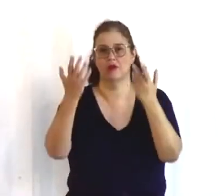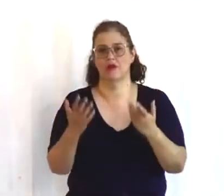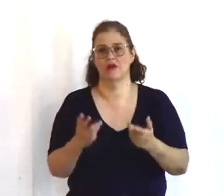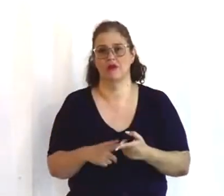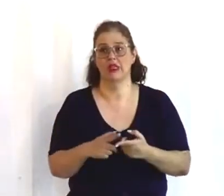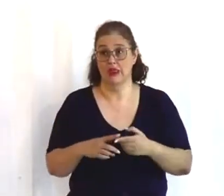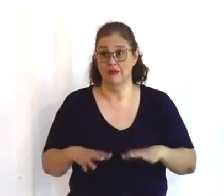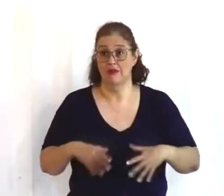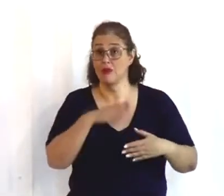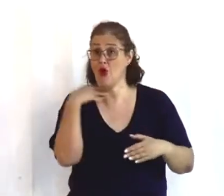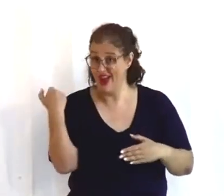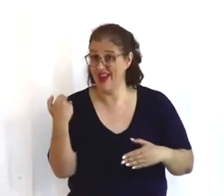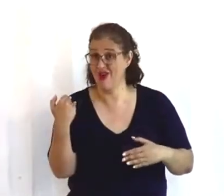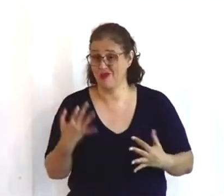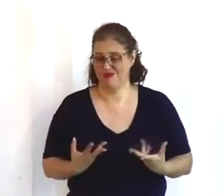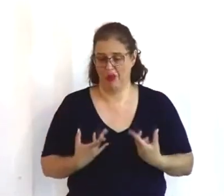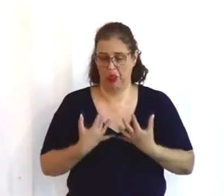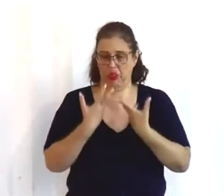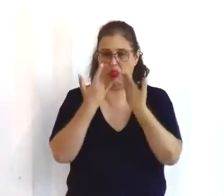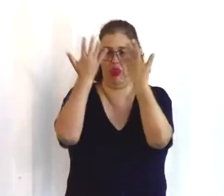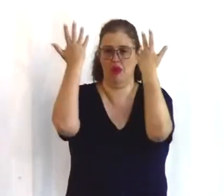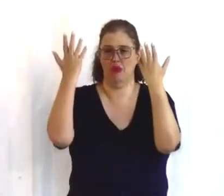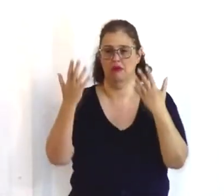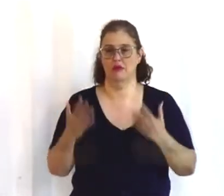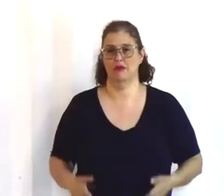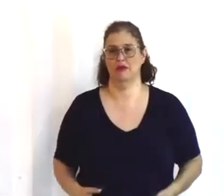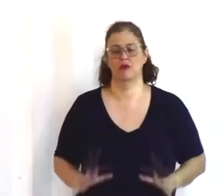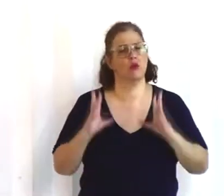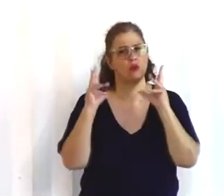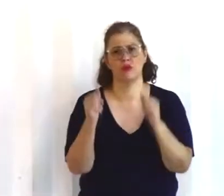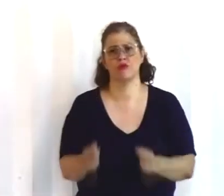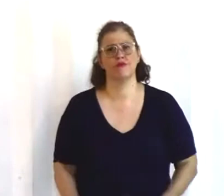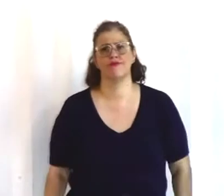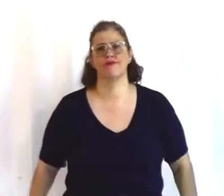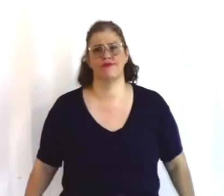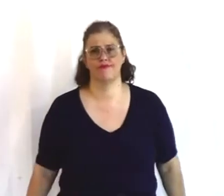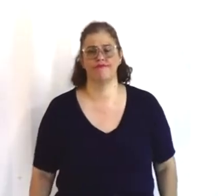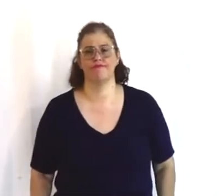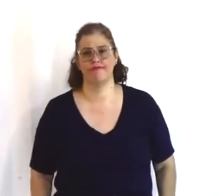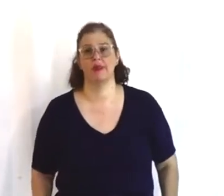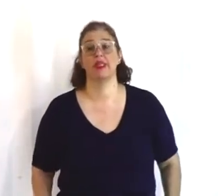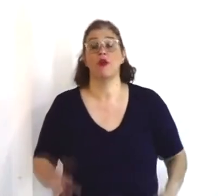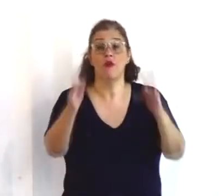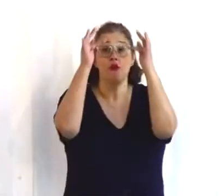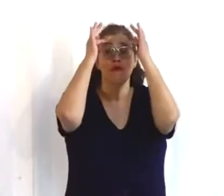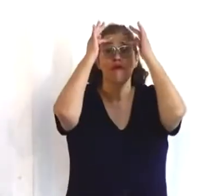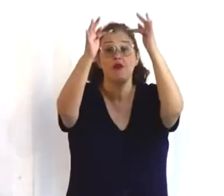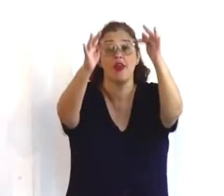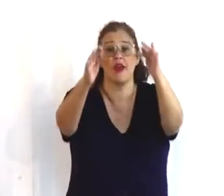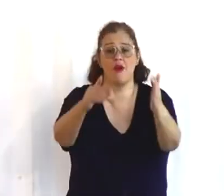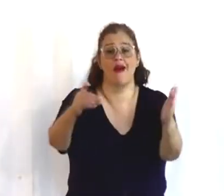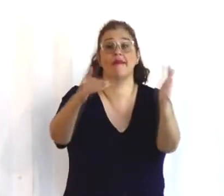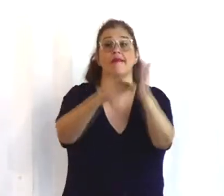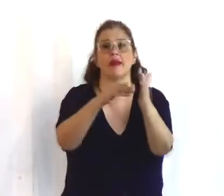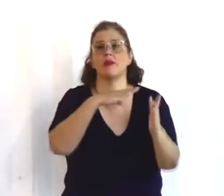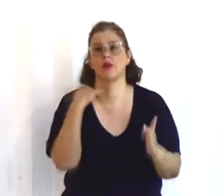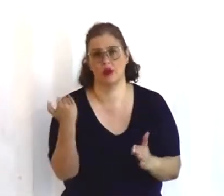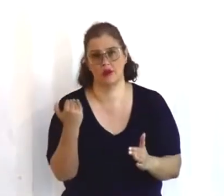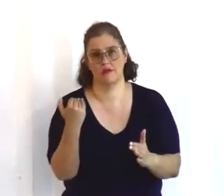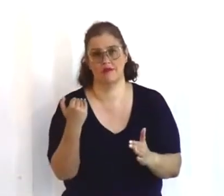E nós encontramos isso aqui registrado no versículo 10. Ser fiel até a morte e dar-te-ei a coroa da